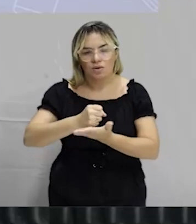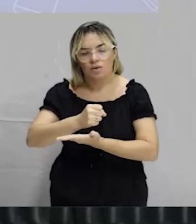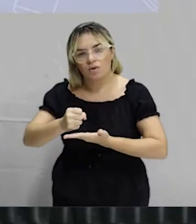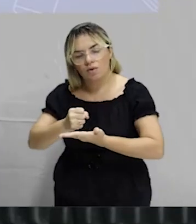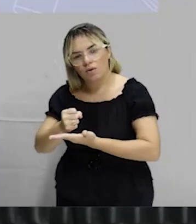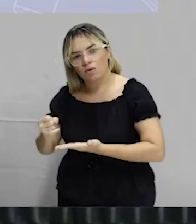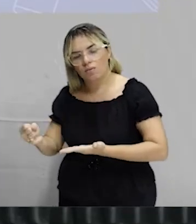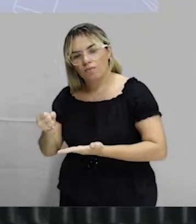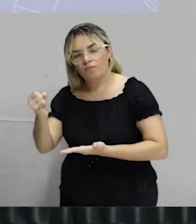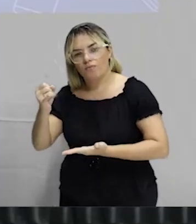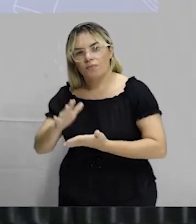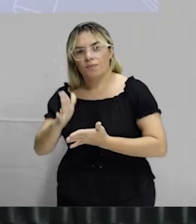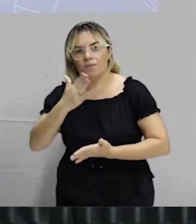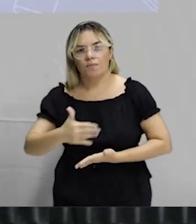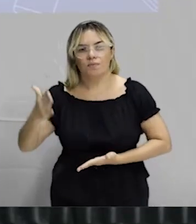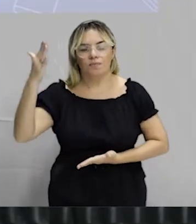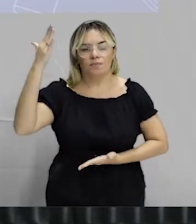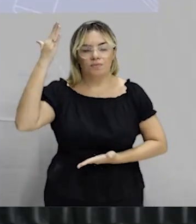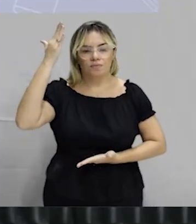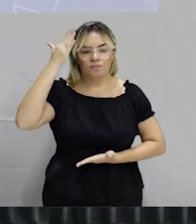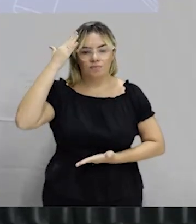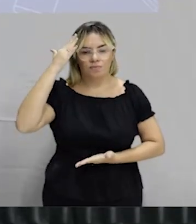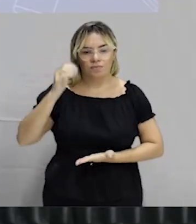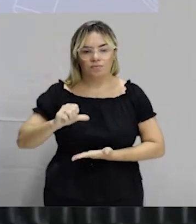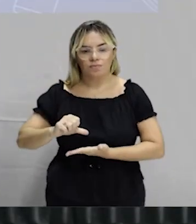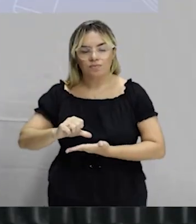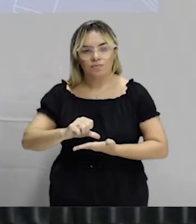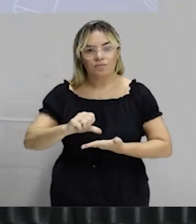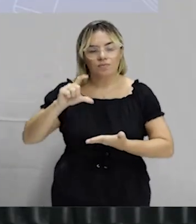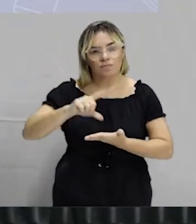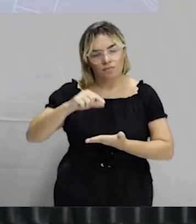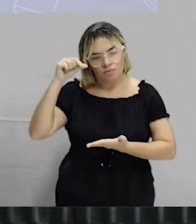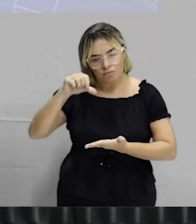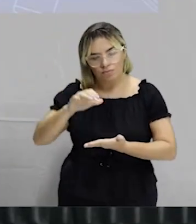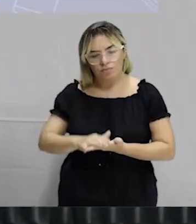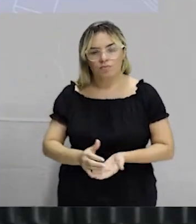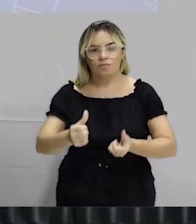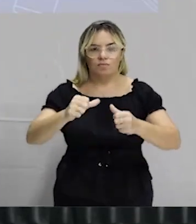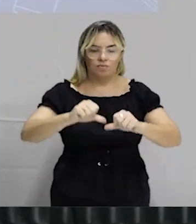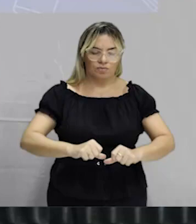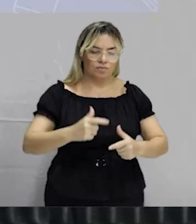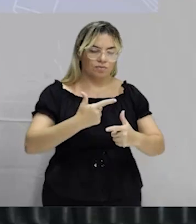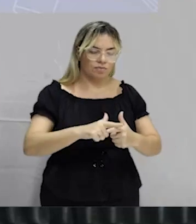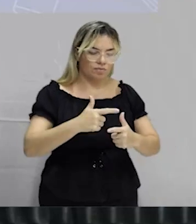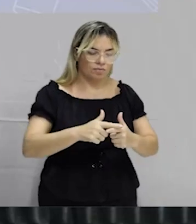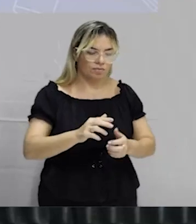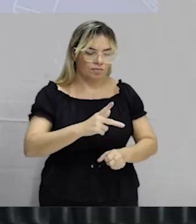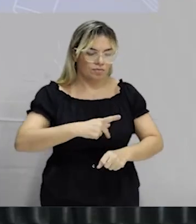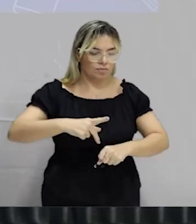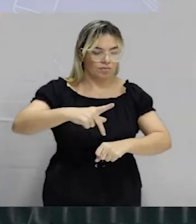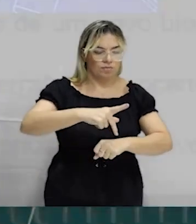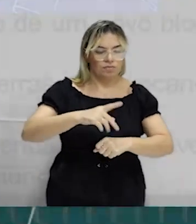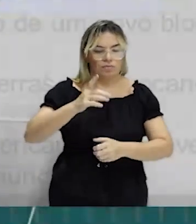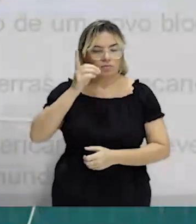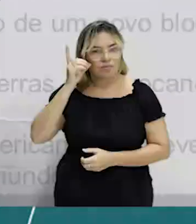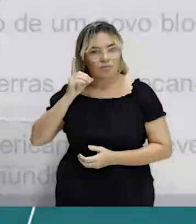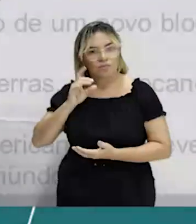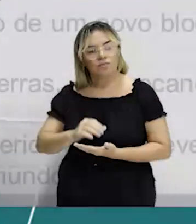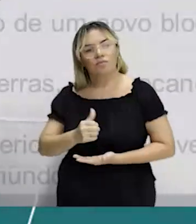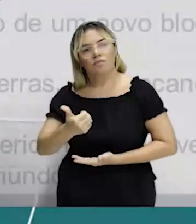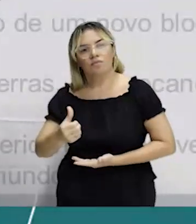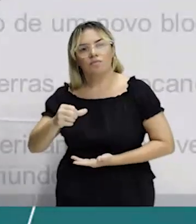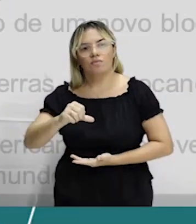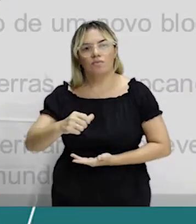fundamental para você entender o epicentro da crise 29, que foi os Estados Unidos. A